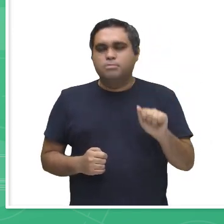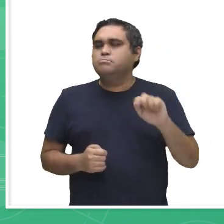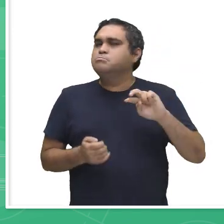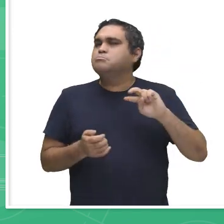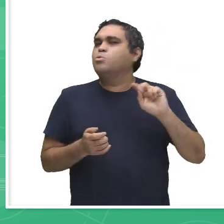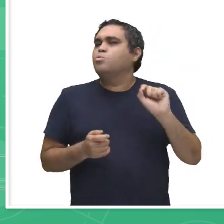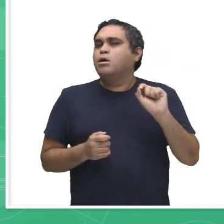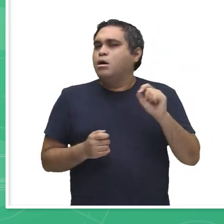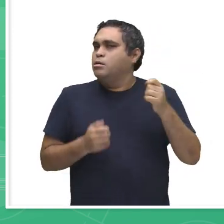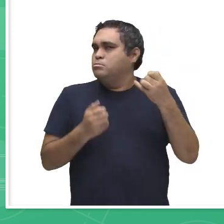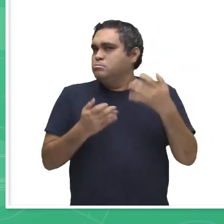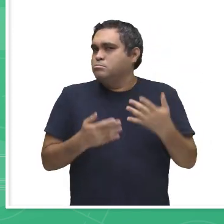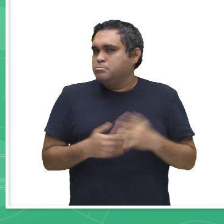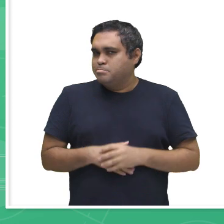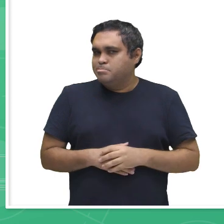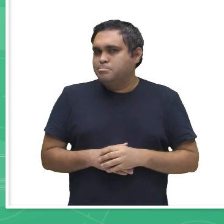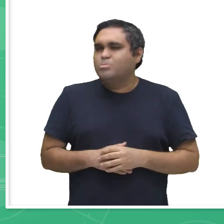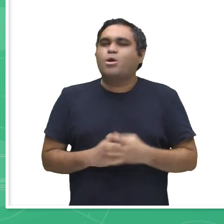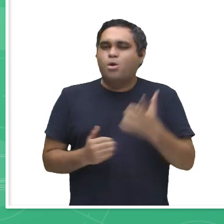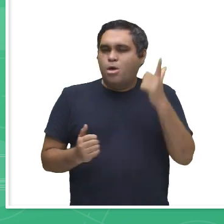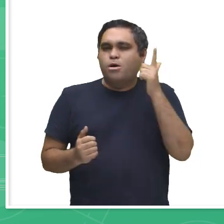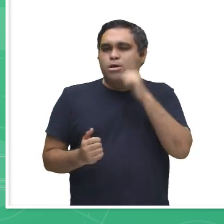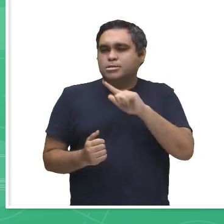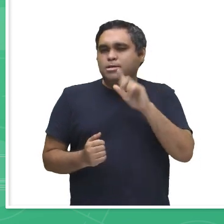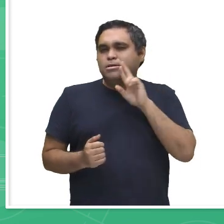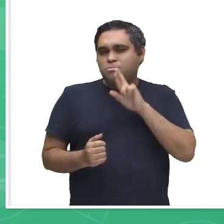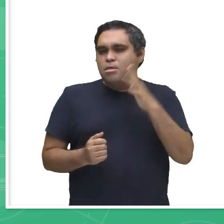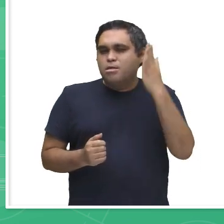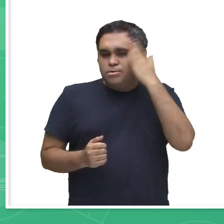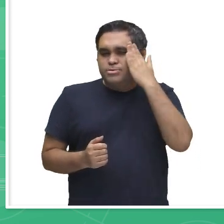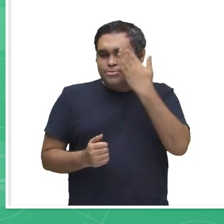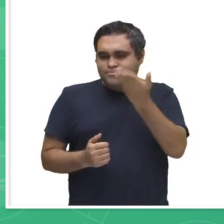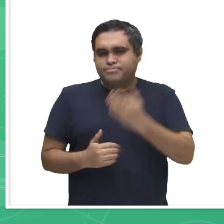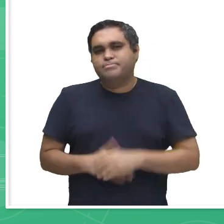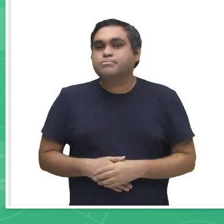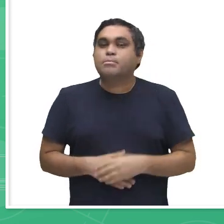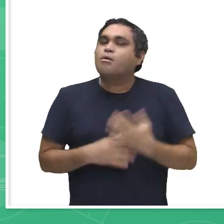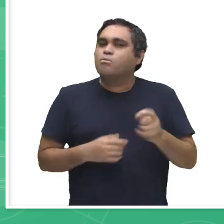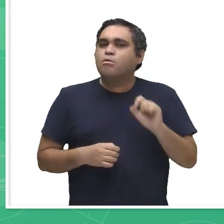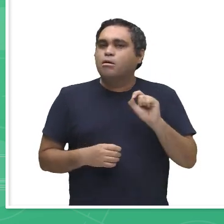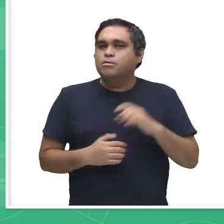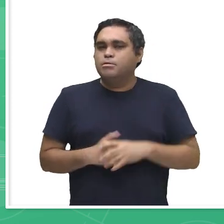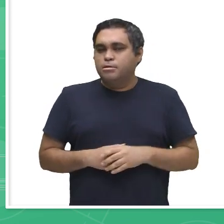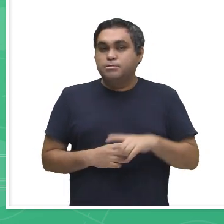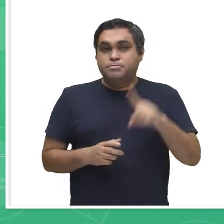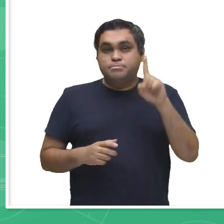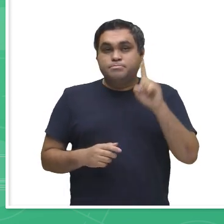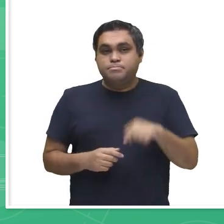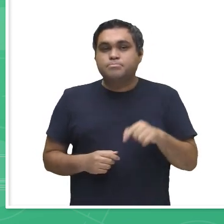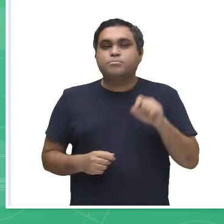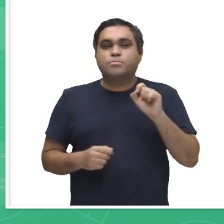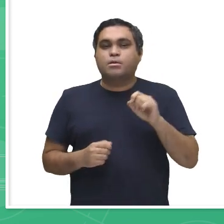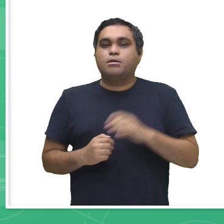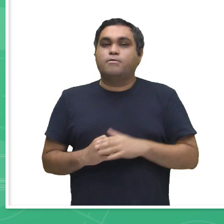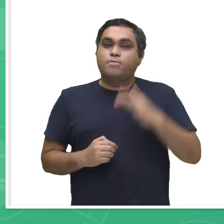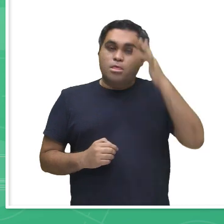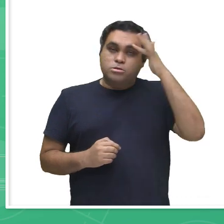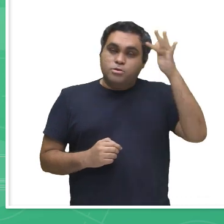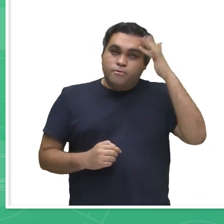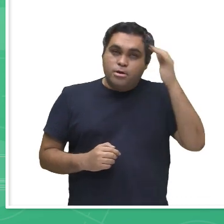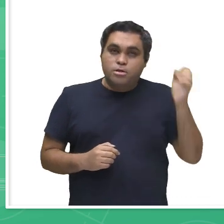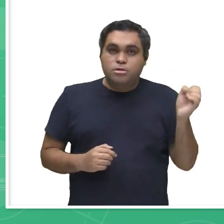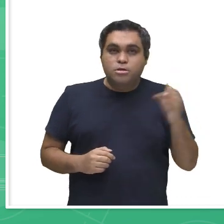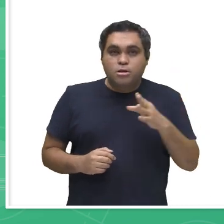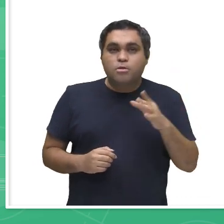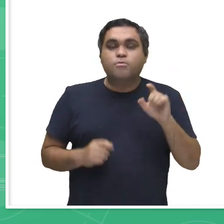acredito que vocês conseguiram responder essa daí muito fácil, né? O que é a filosofia moderna? A filosofia moderna é toda a